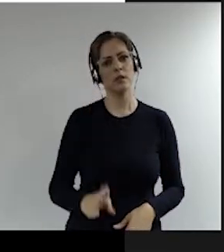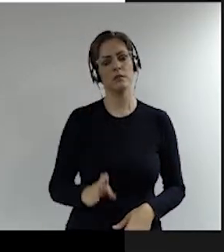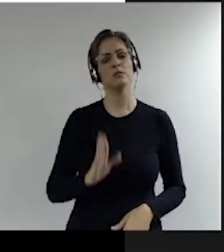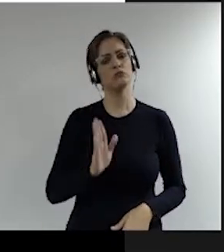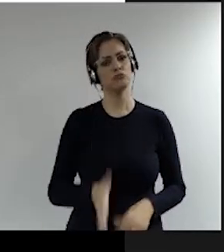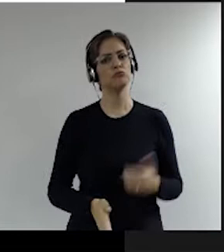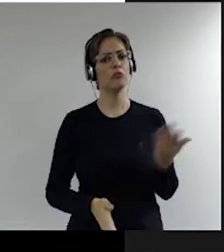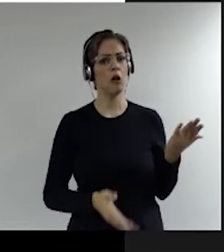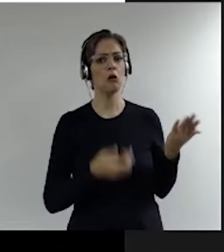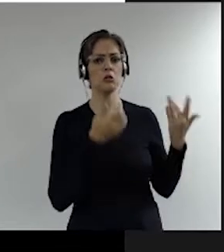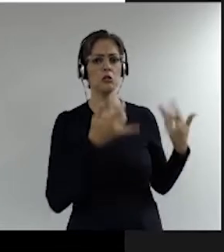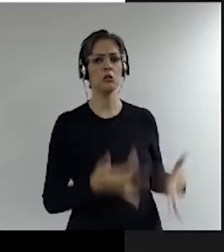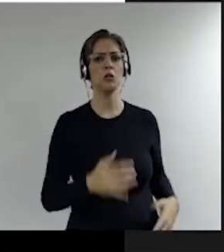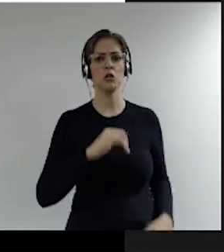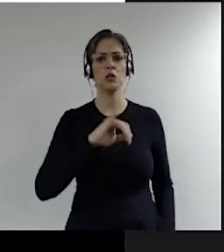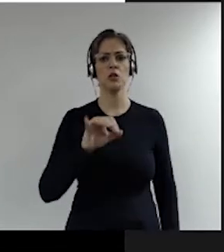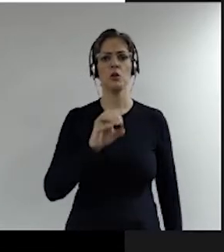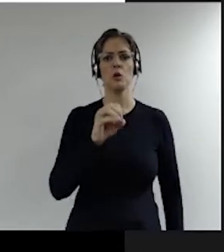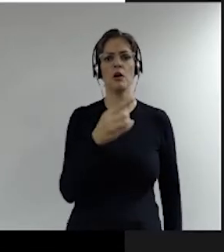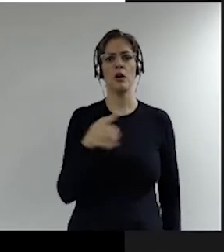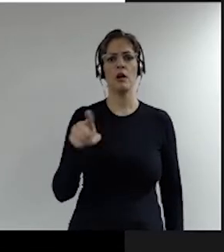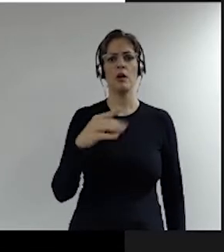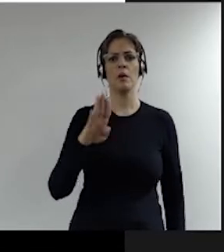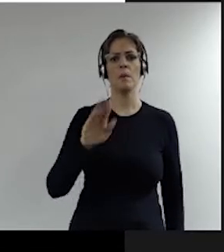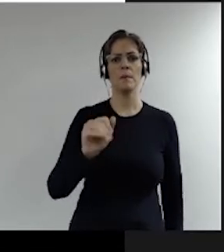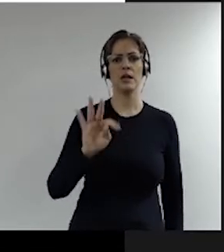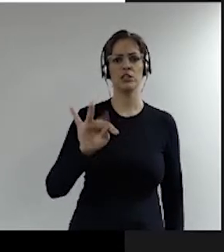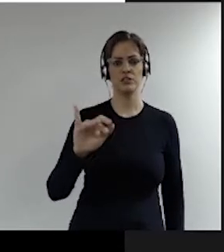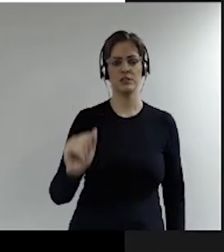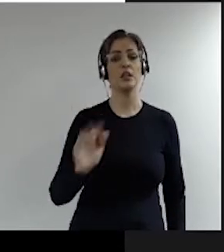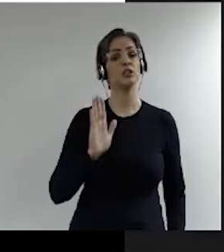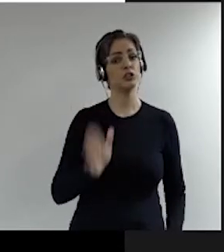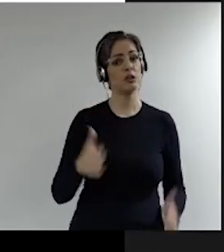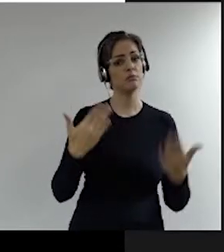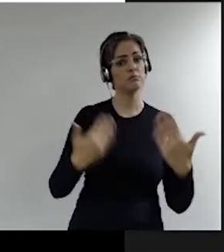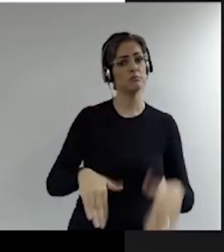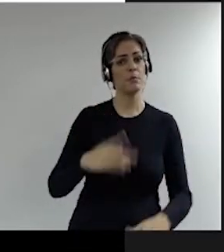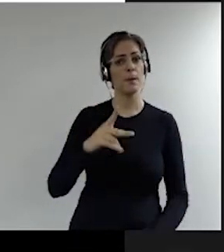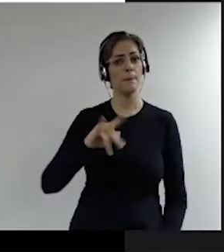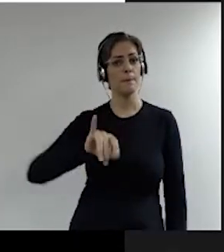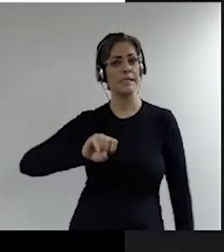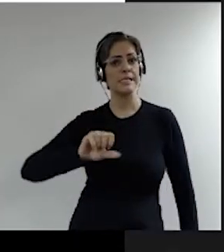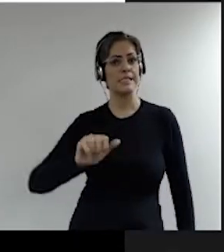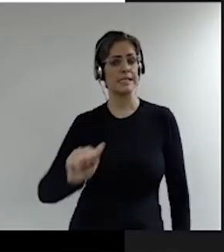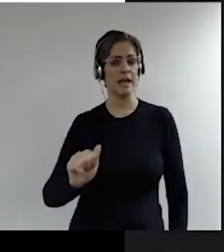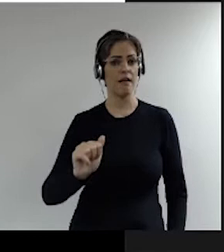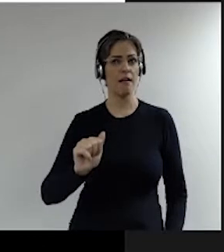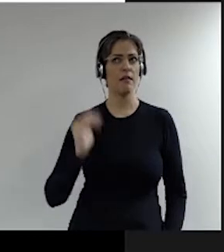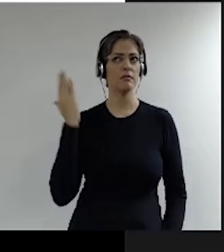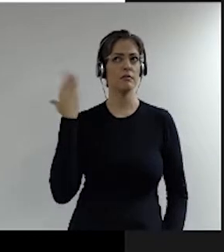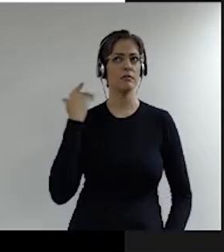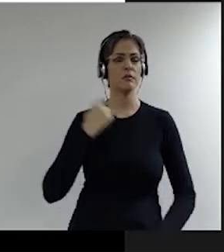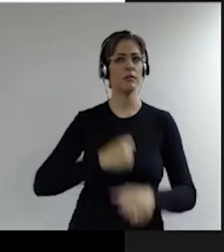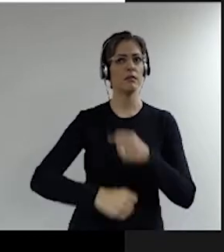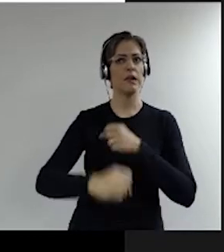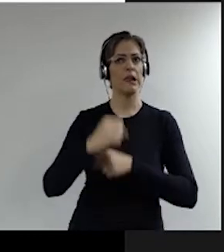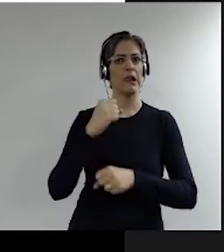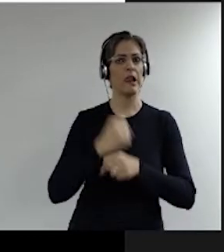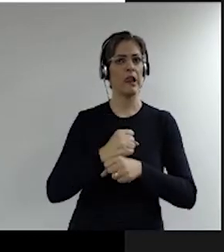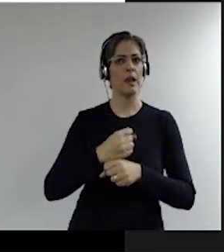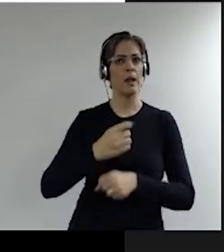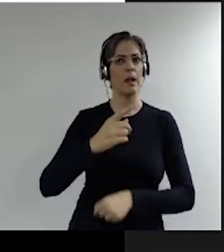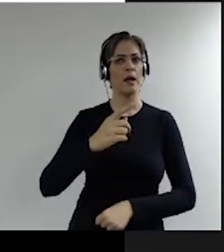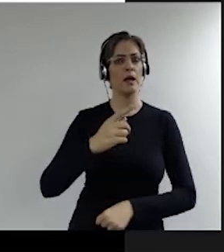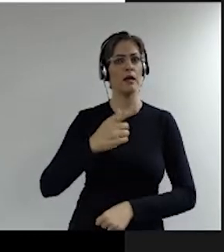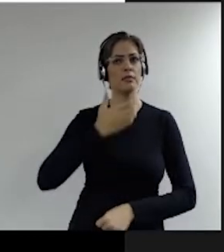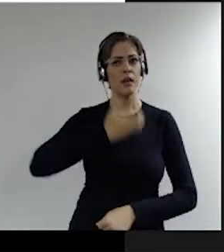Batista, o PISA, né, o último PISA teve seus resultados divulgados em dezembro de